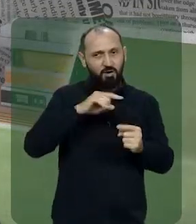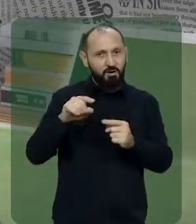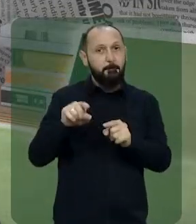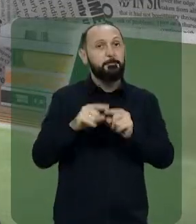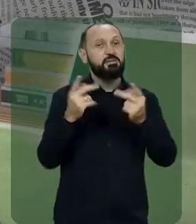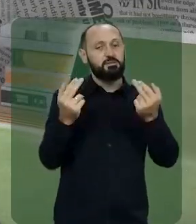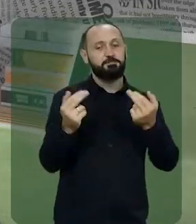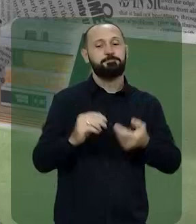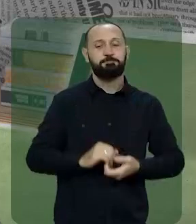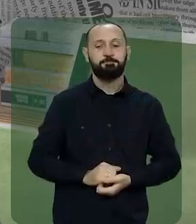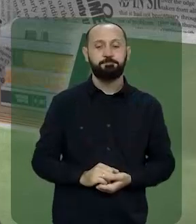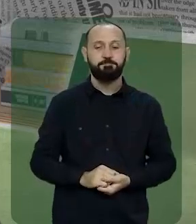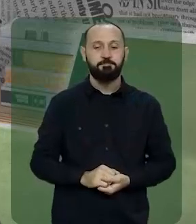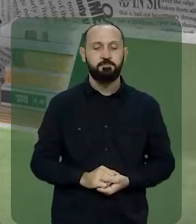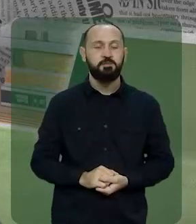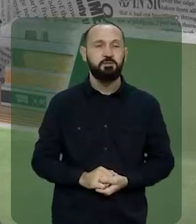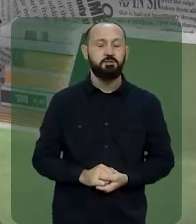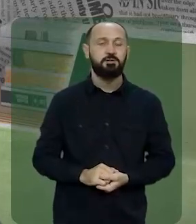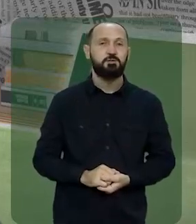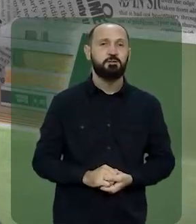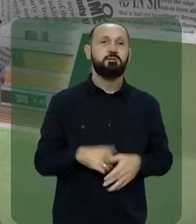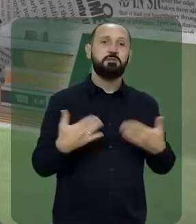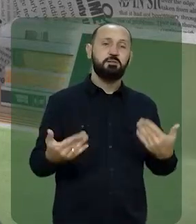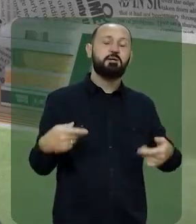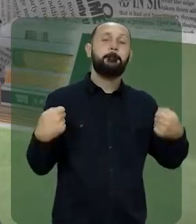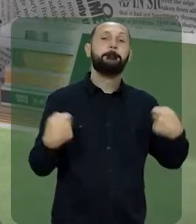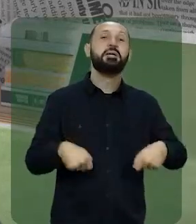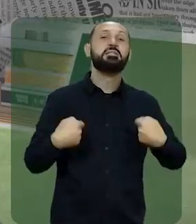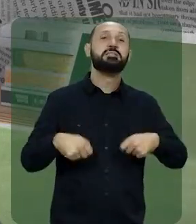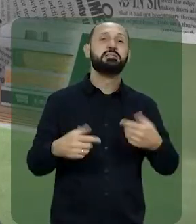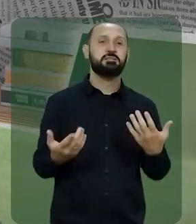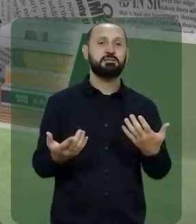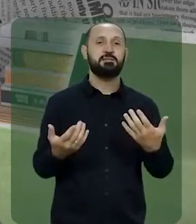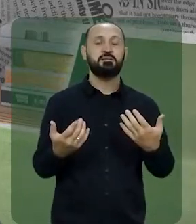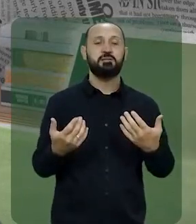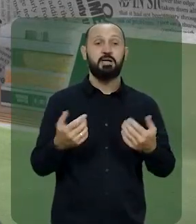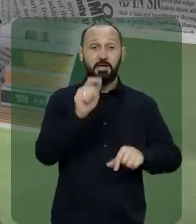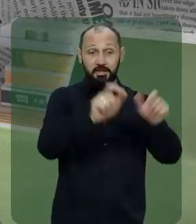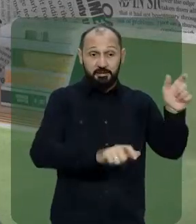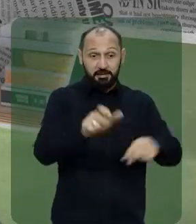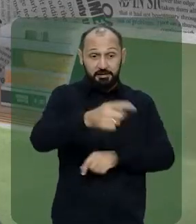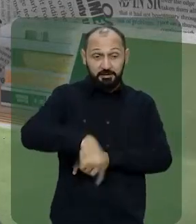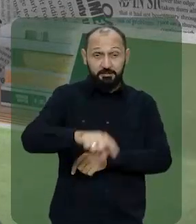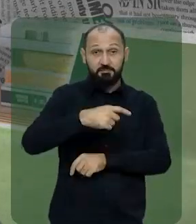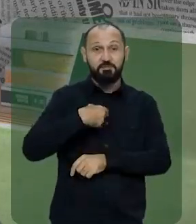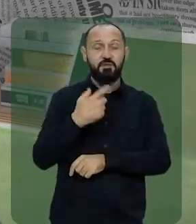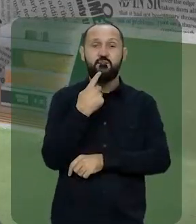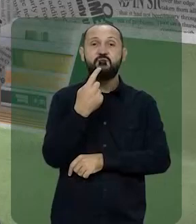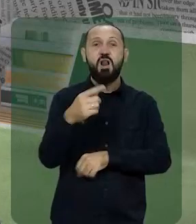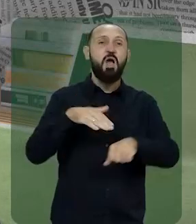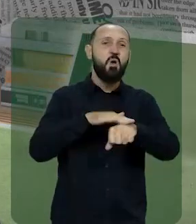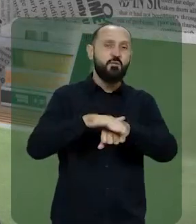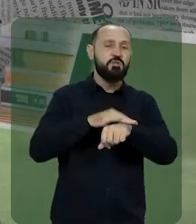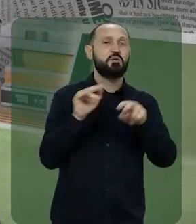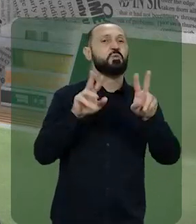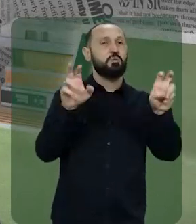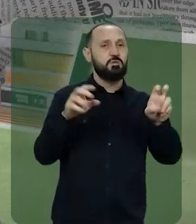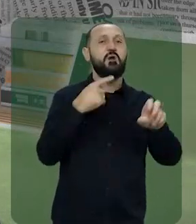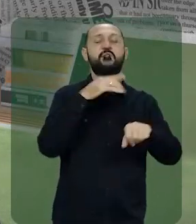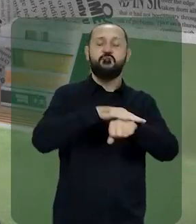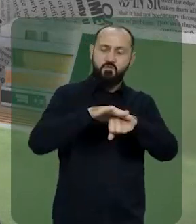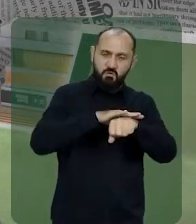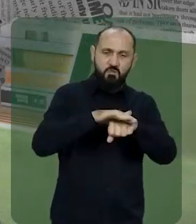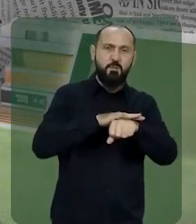agora em junho na discussão, o enfrentamento à violência, mas é exatamente